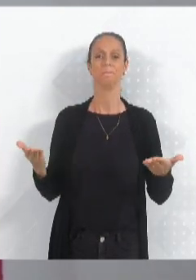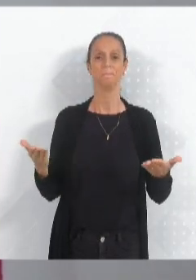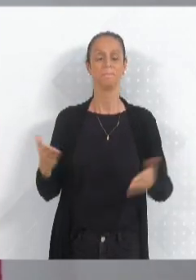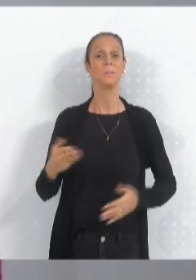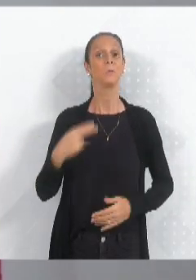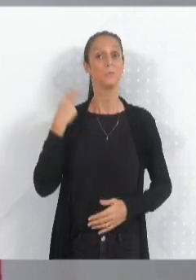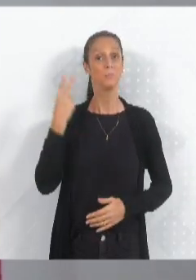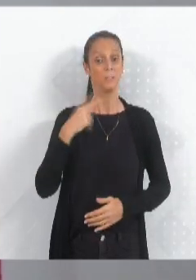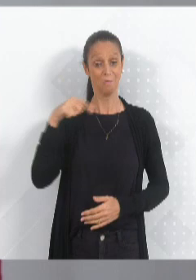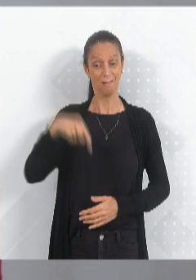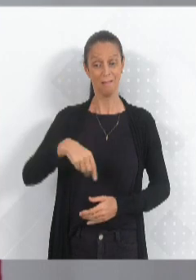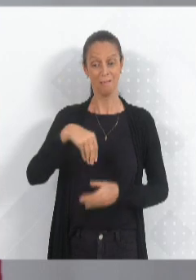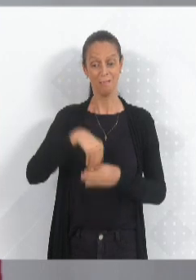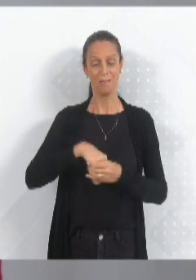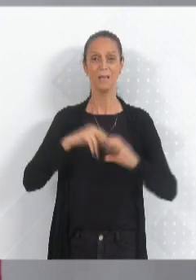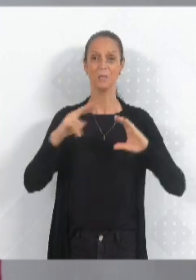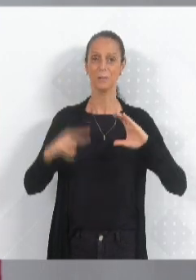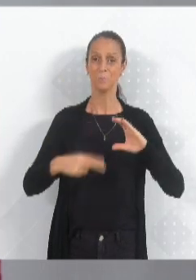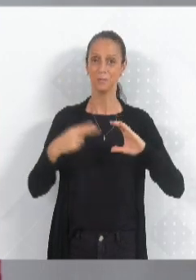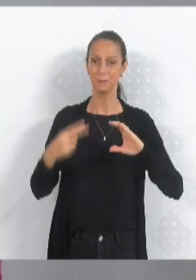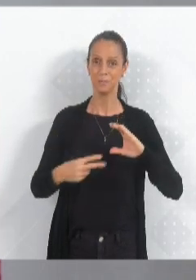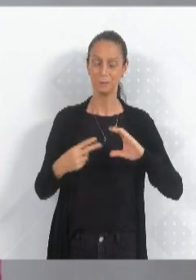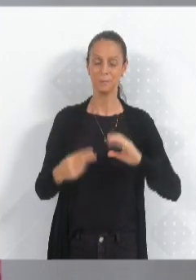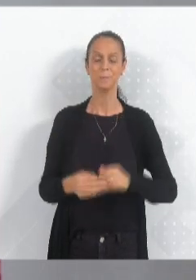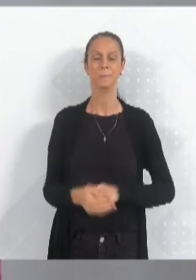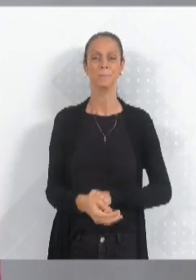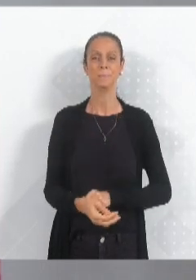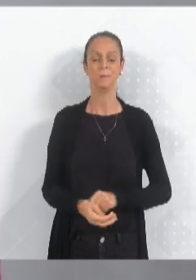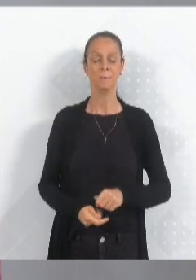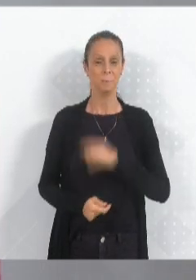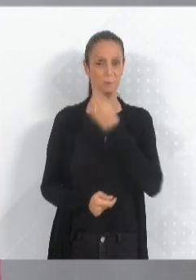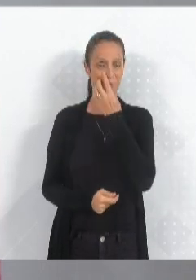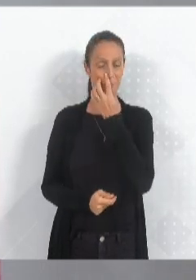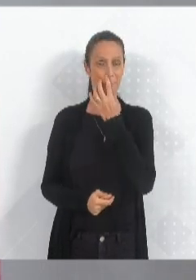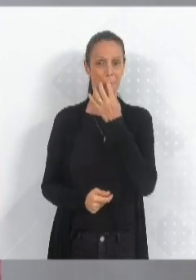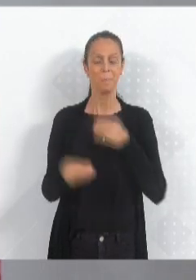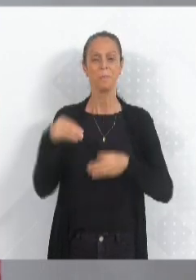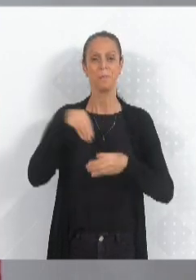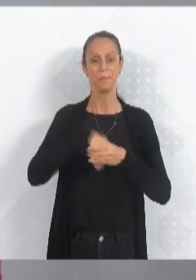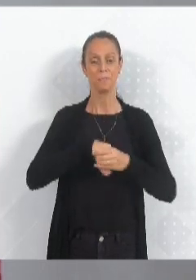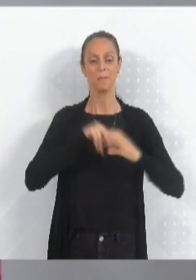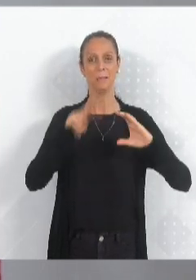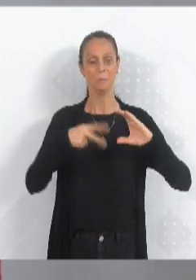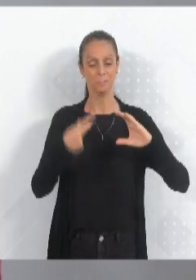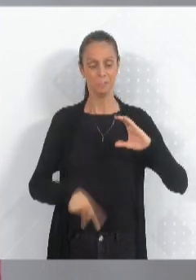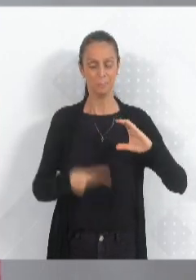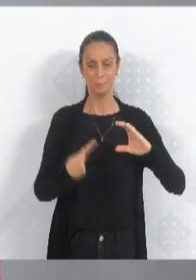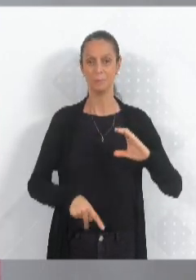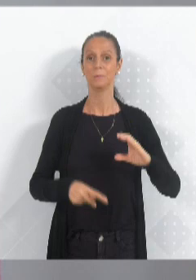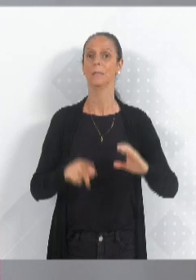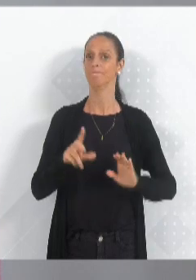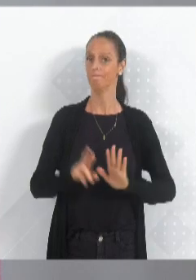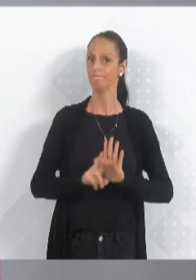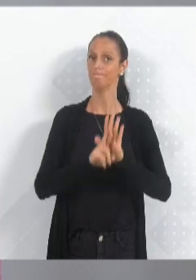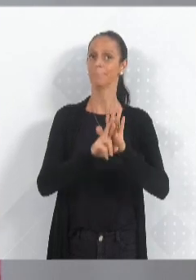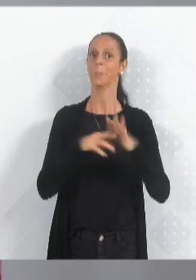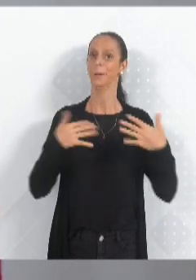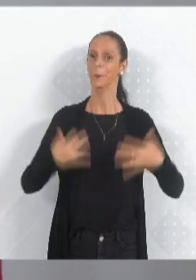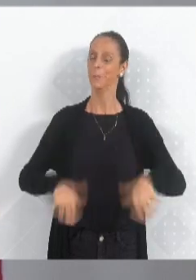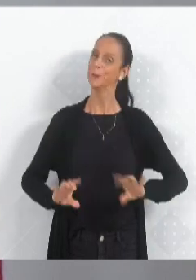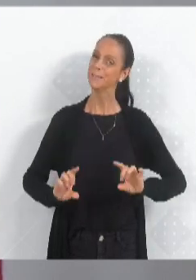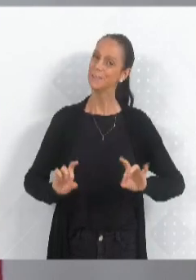essa cas Eu costumo sempre falar que o poder legislativo ele tem uma representatividade especial por